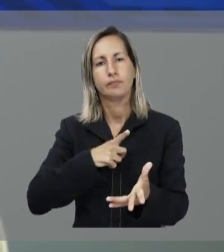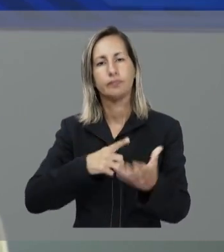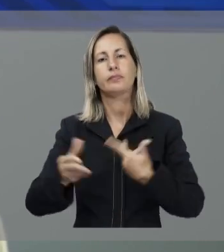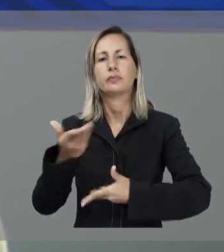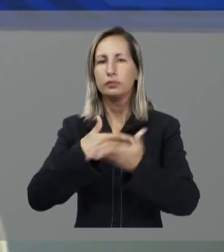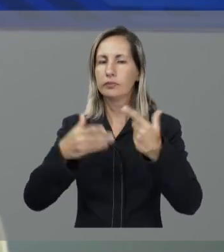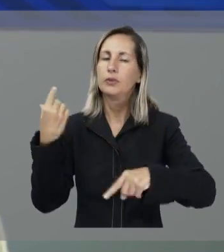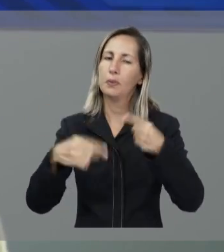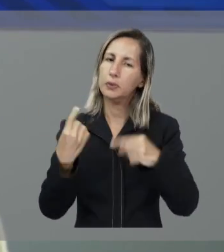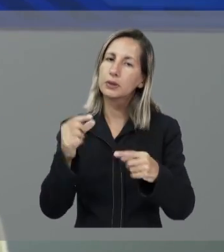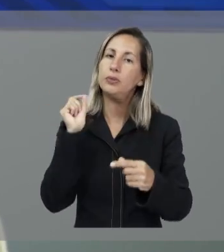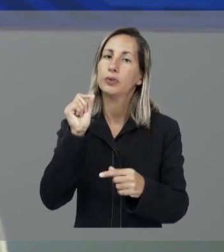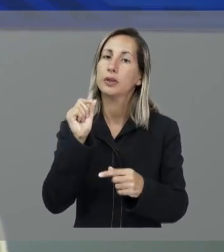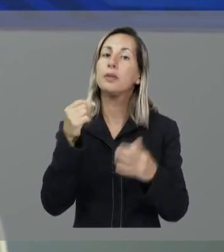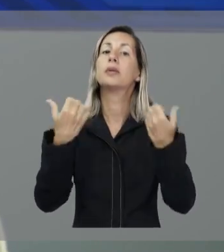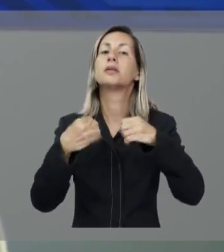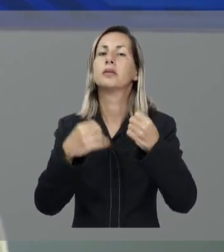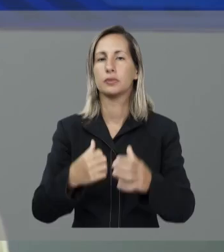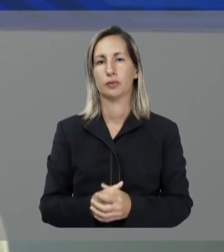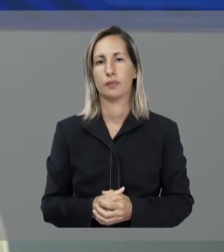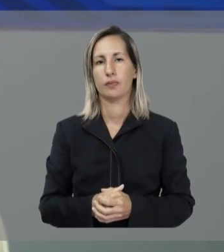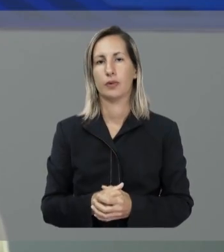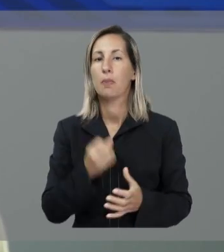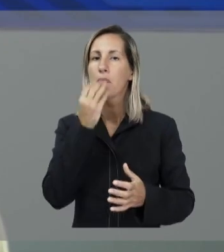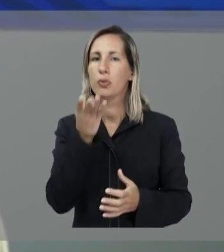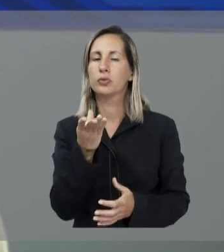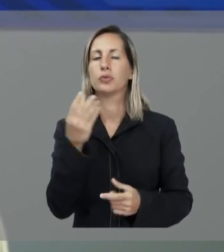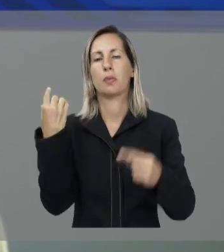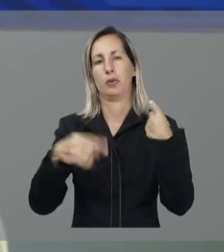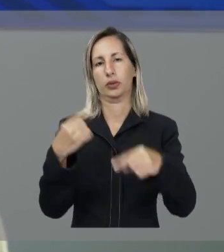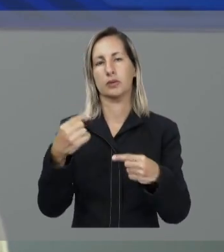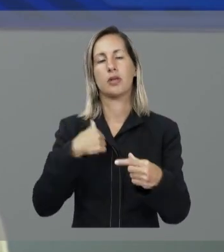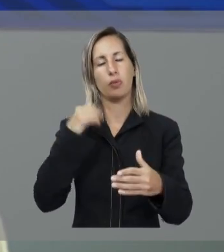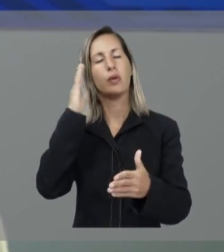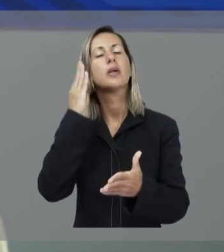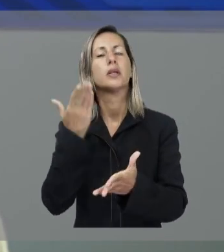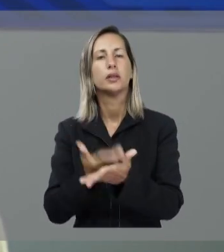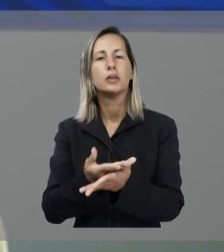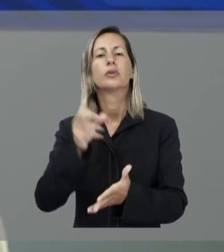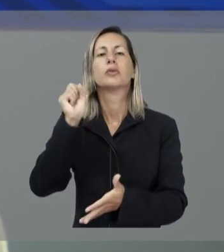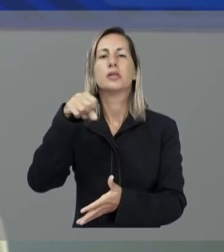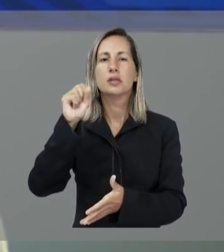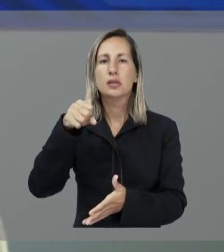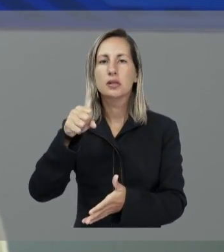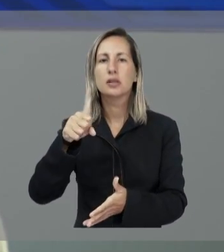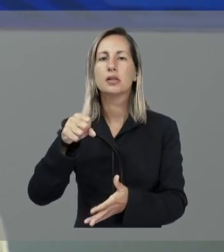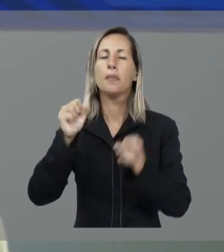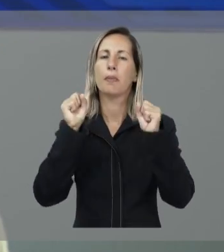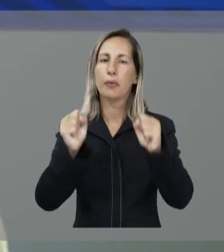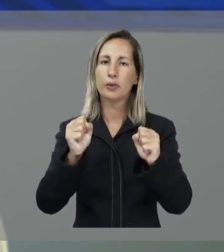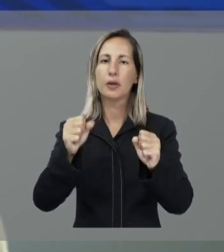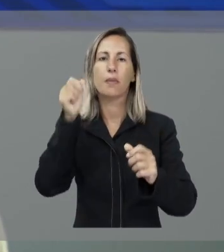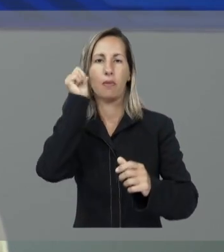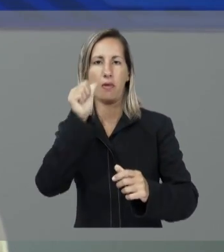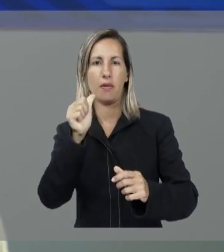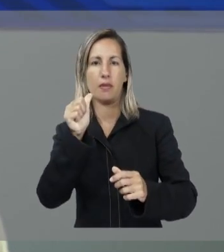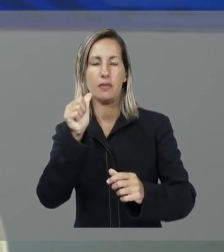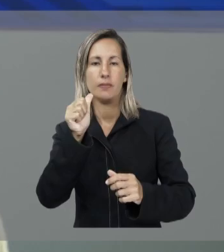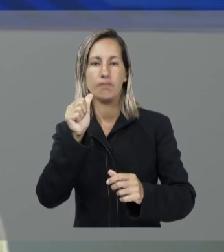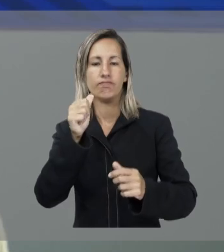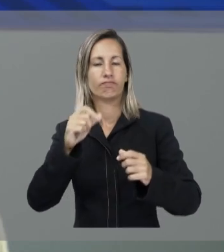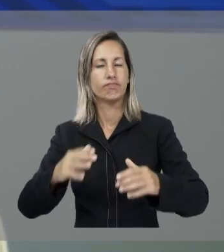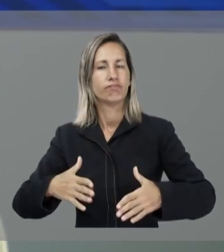intervenções políticas. Então, o que é que nós precisamos? Bons políticos. E eu acredito muito nessa capacidade das mulheres delas